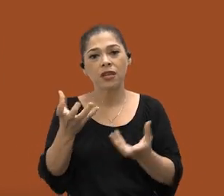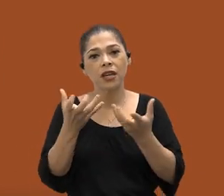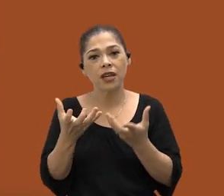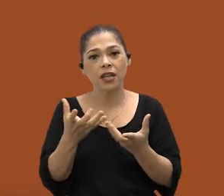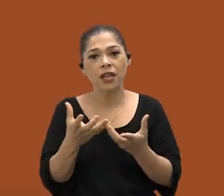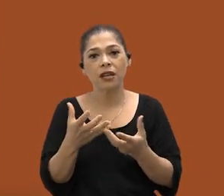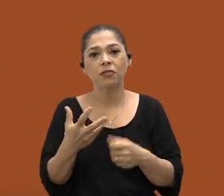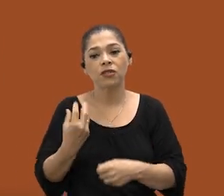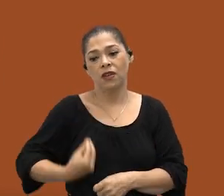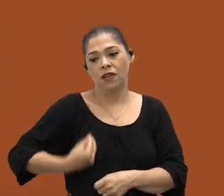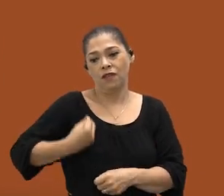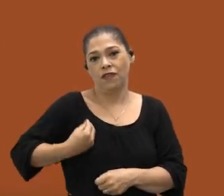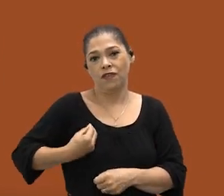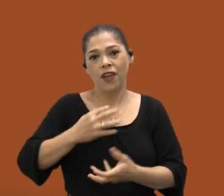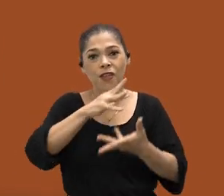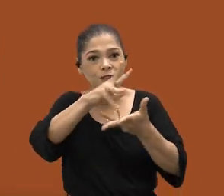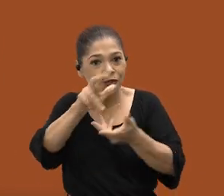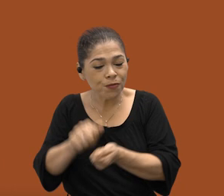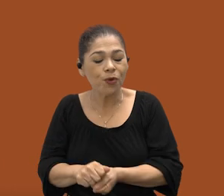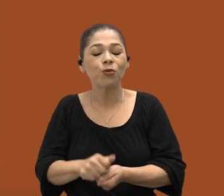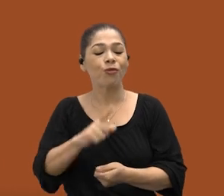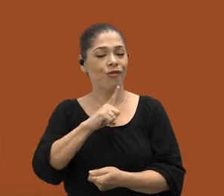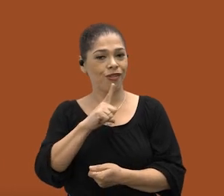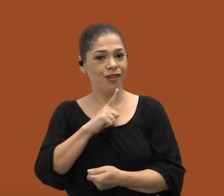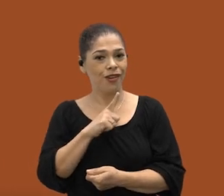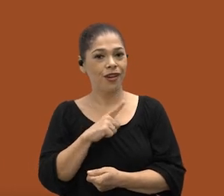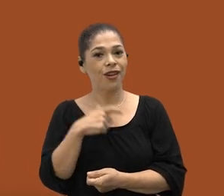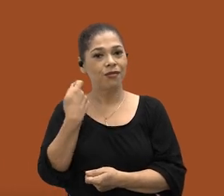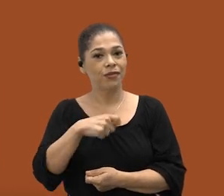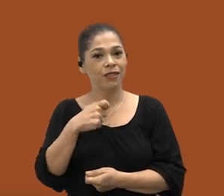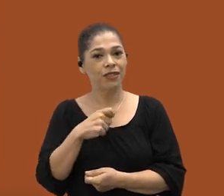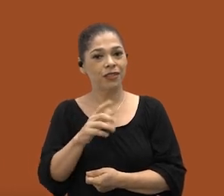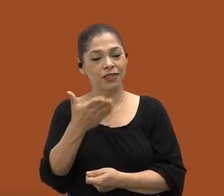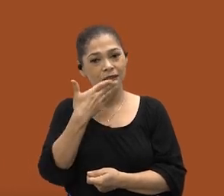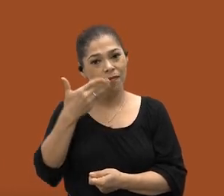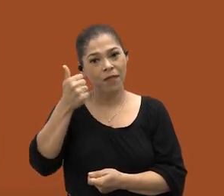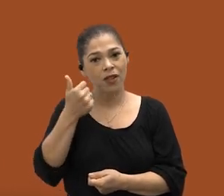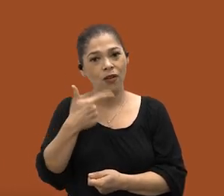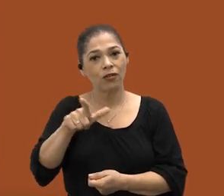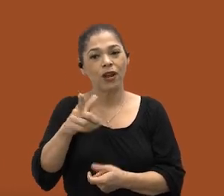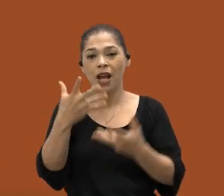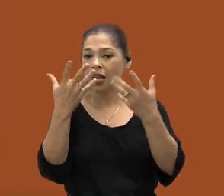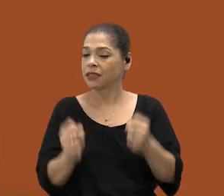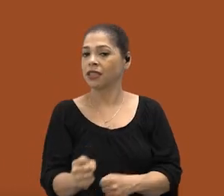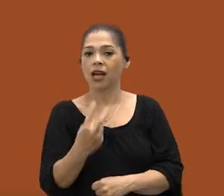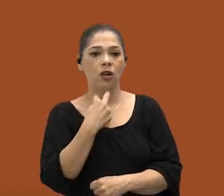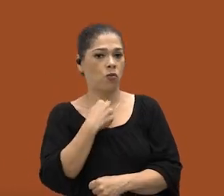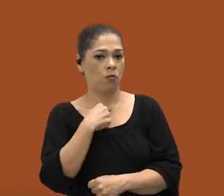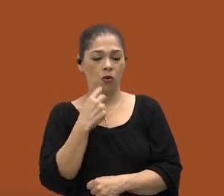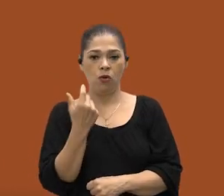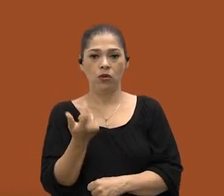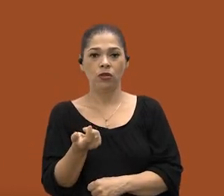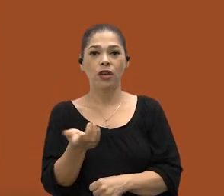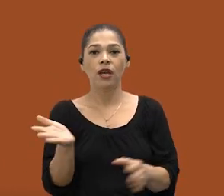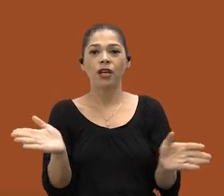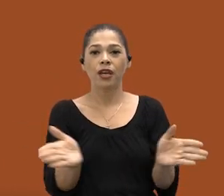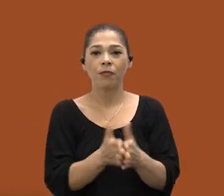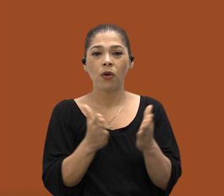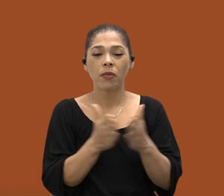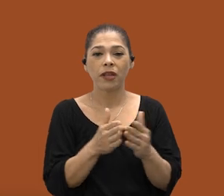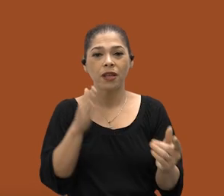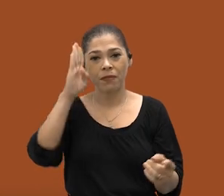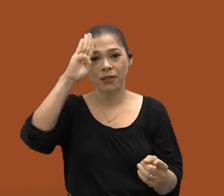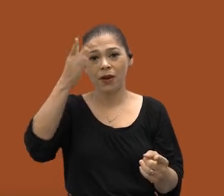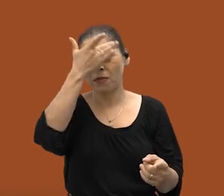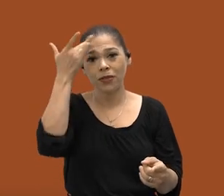queremos Existir nesse mundo nós existimos nesse mundo e esse mundo tem que ser outro porque é inaceitável que a pobreza seja negra